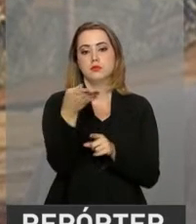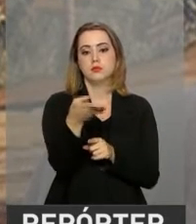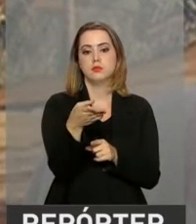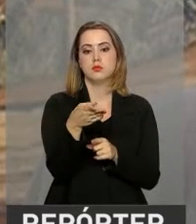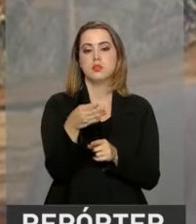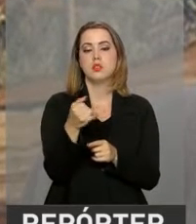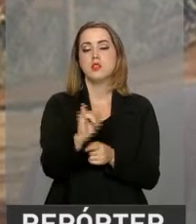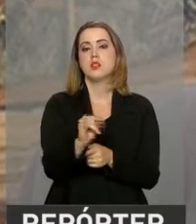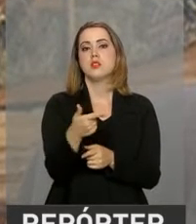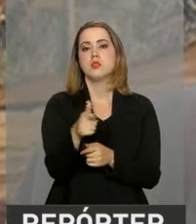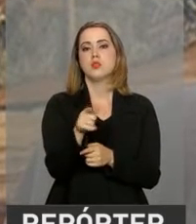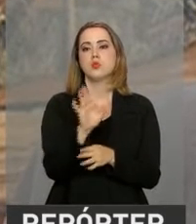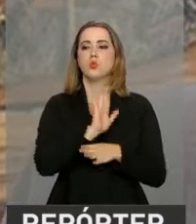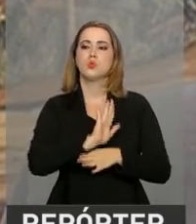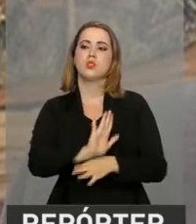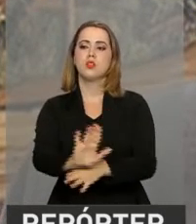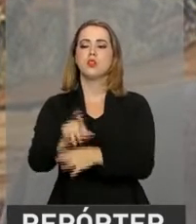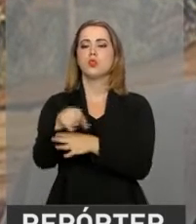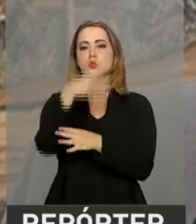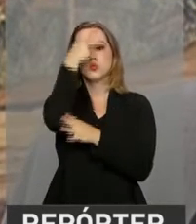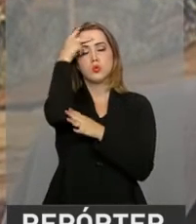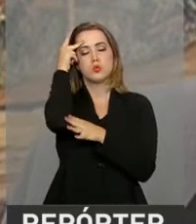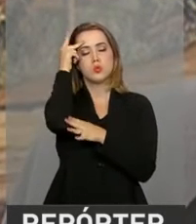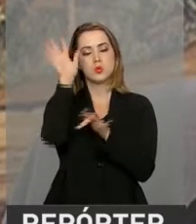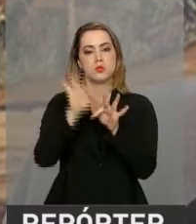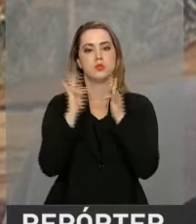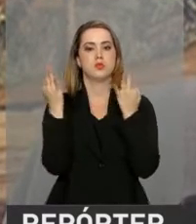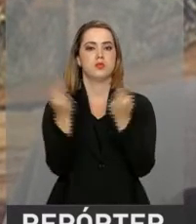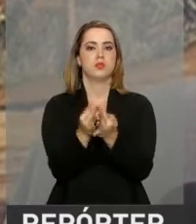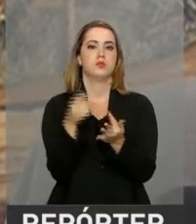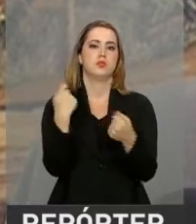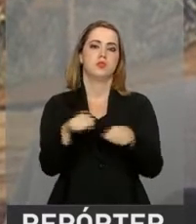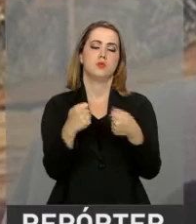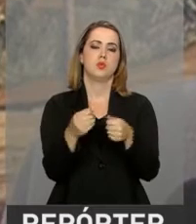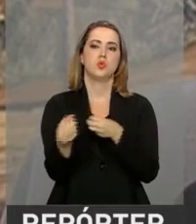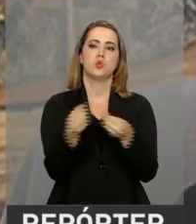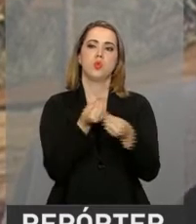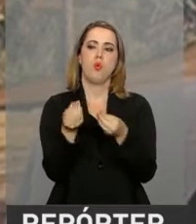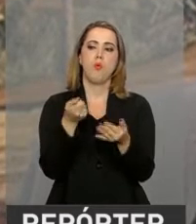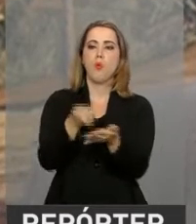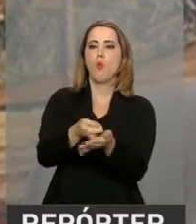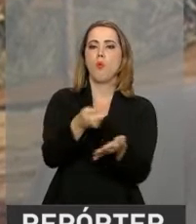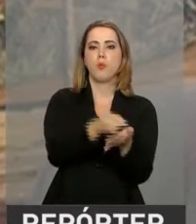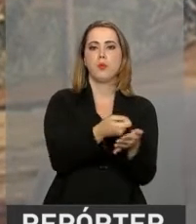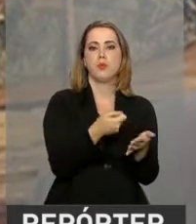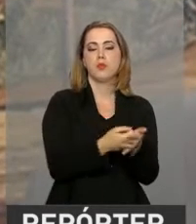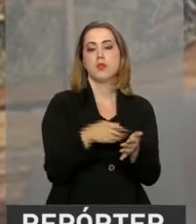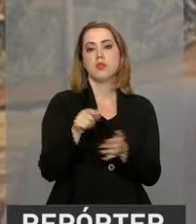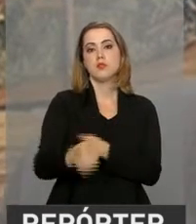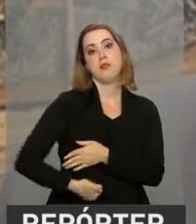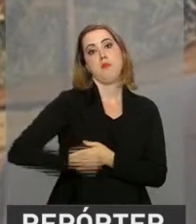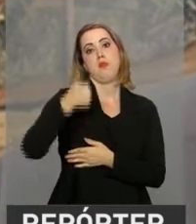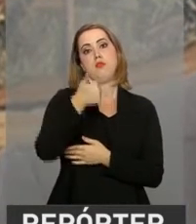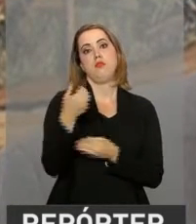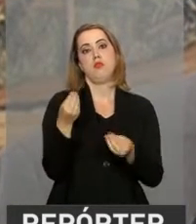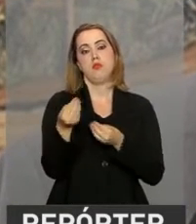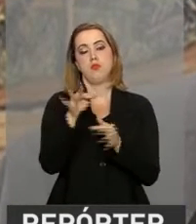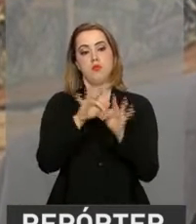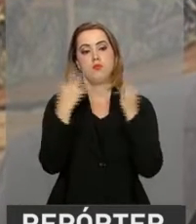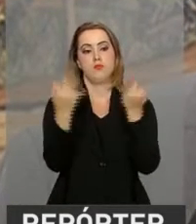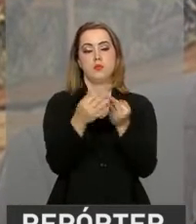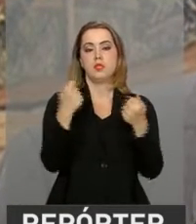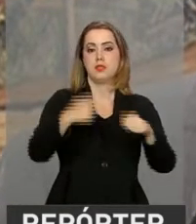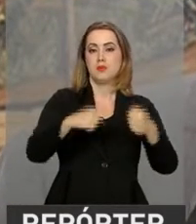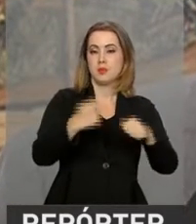sem ajudar as famílias que mais precisam, né, como gastar bem, gastar melhor com aquelas famílias que precisam mais,